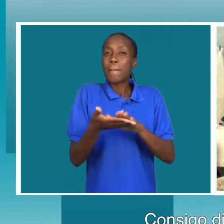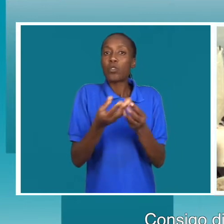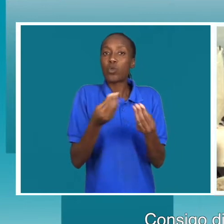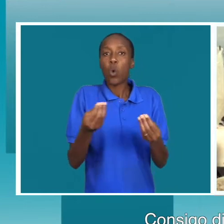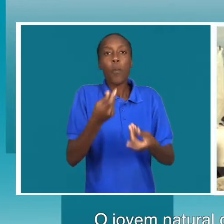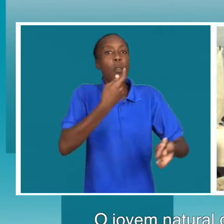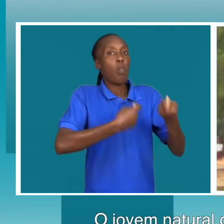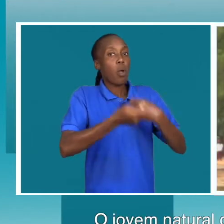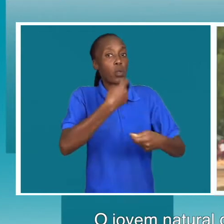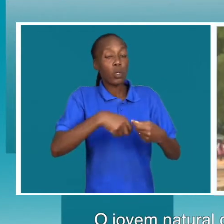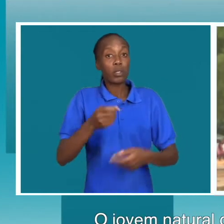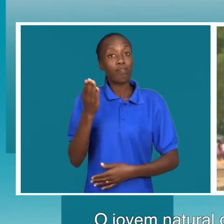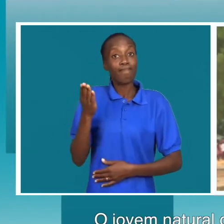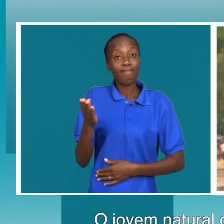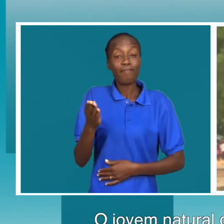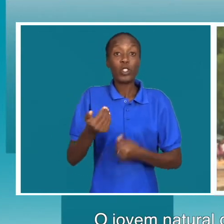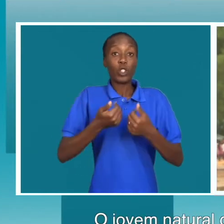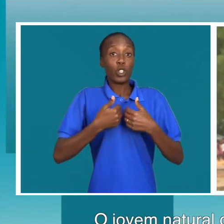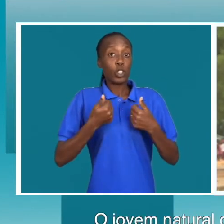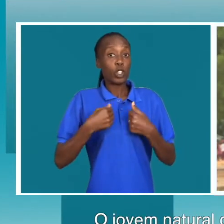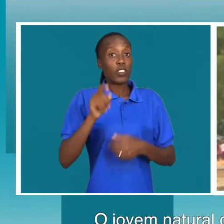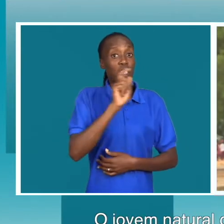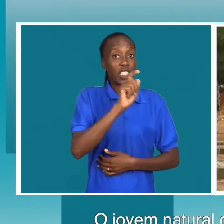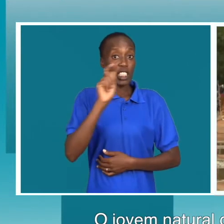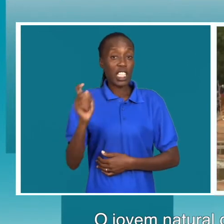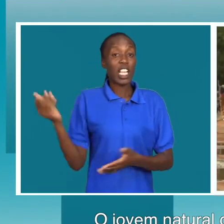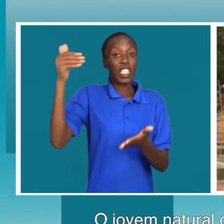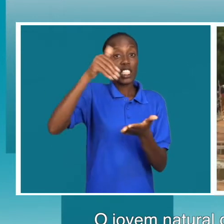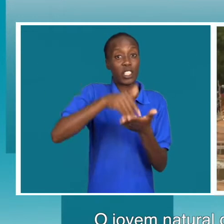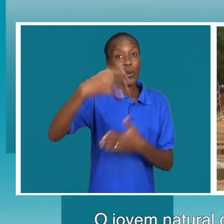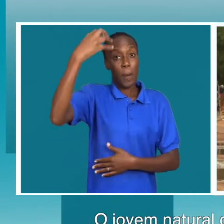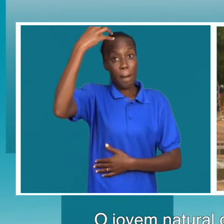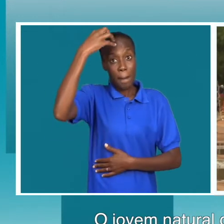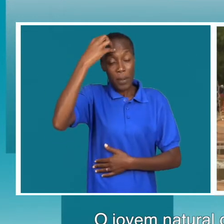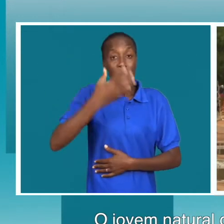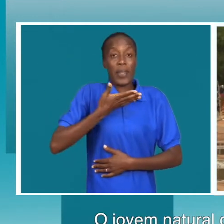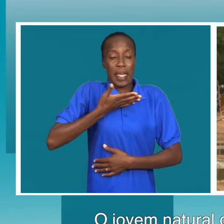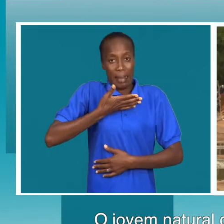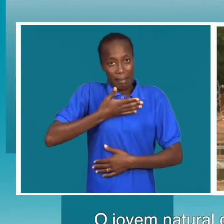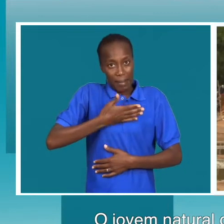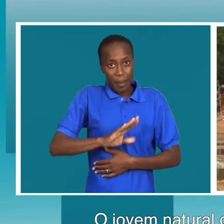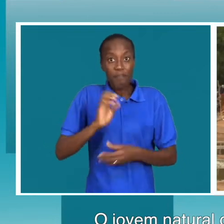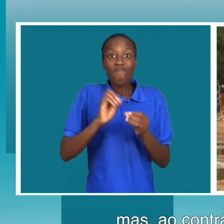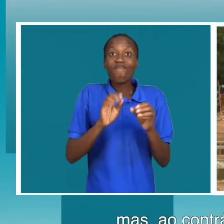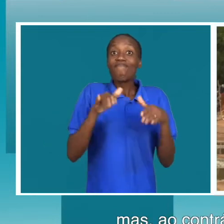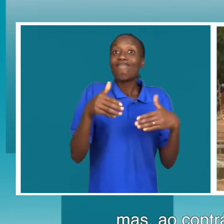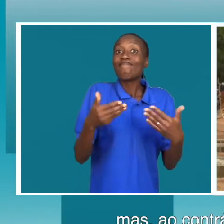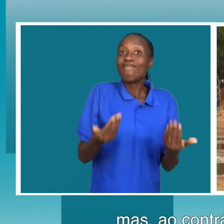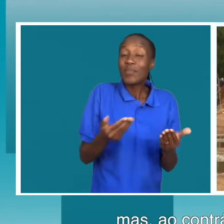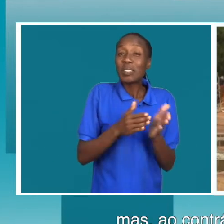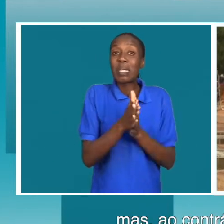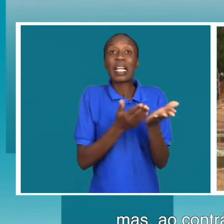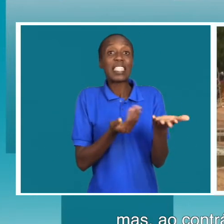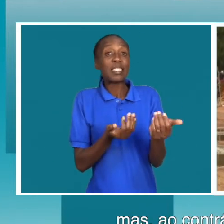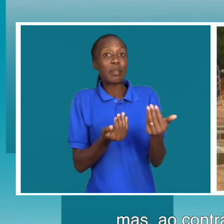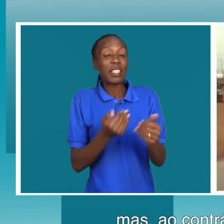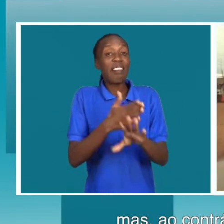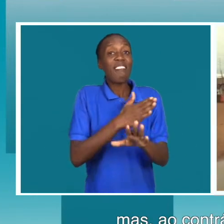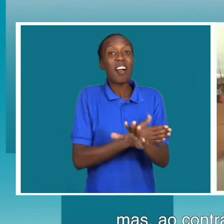base de negócios. O jovem natural da província de Gaza embarcou para a capital atrás de um Eldorado. Mas, ao contrário das suas